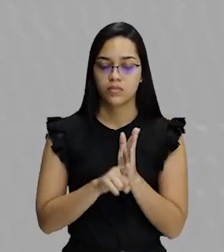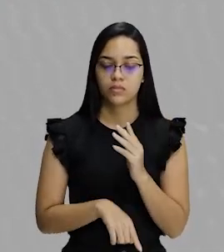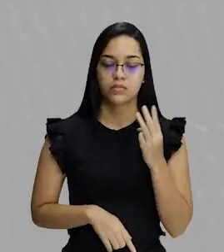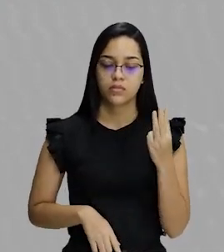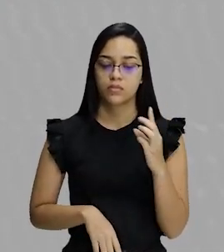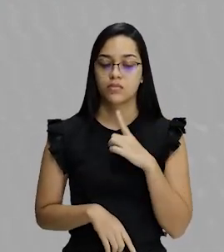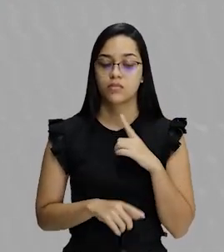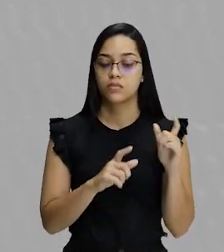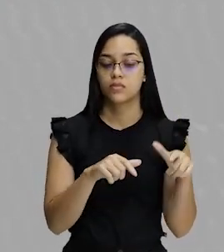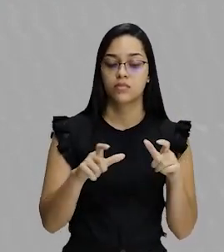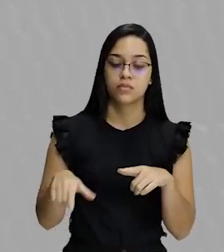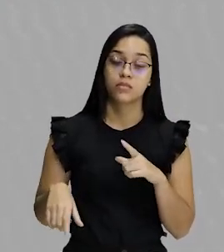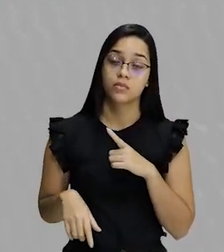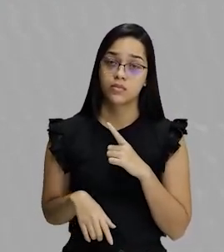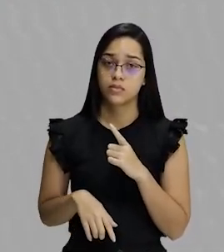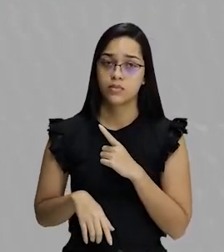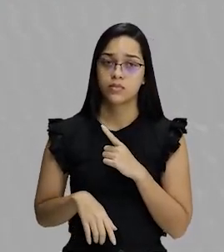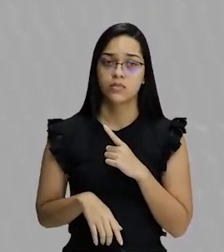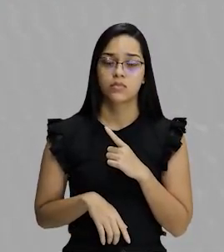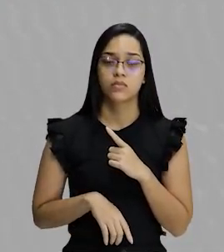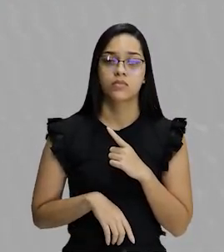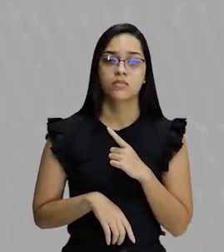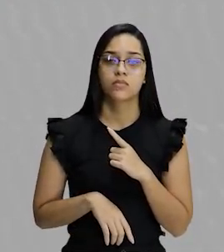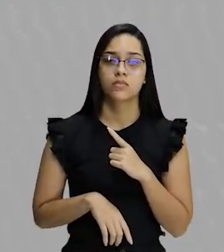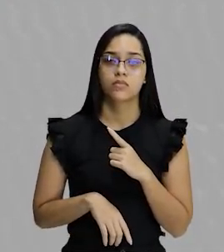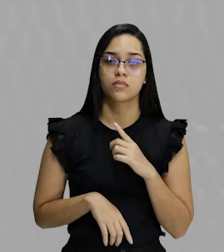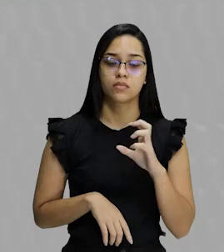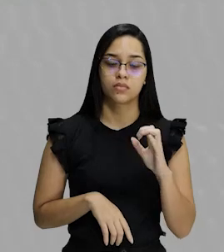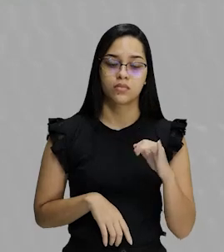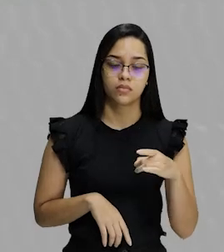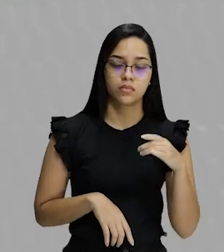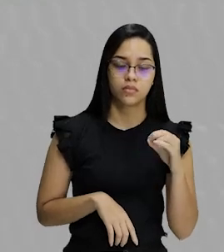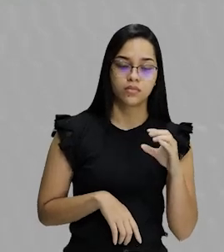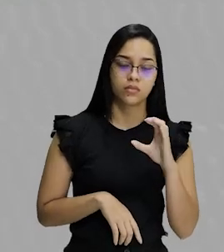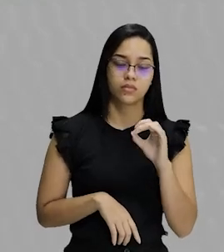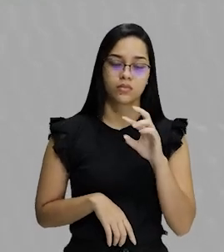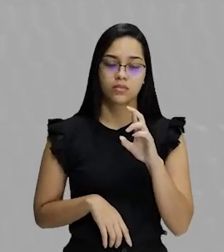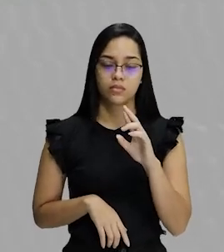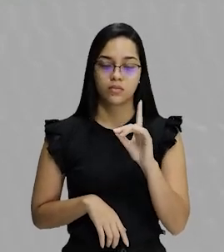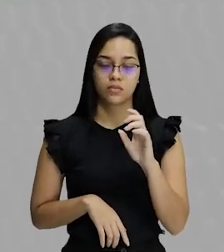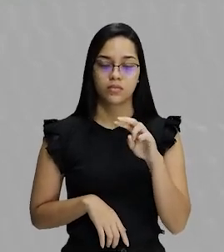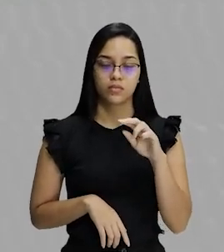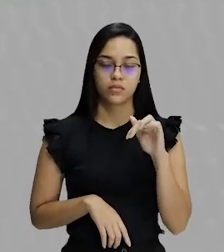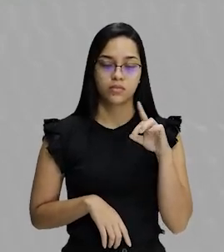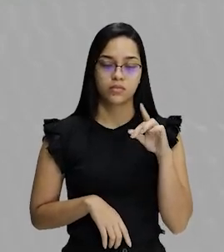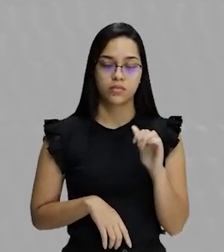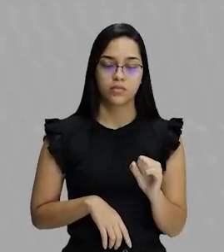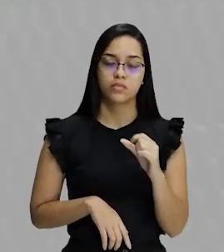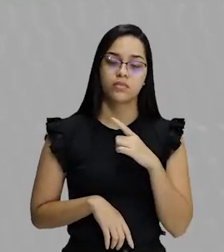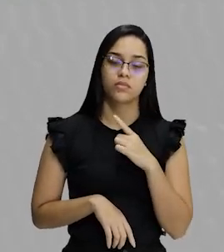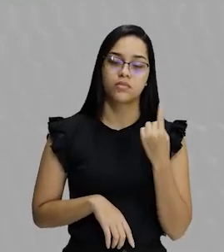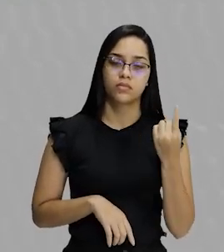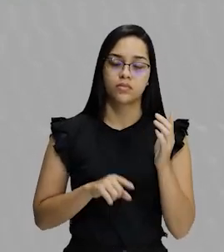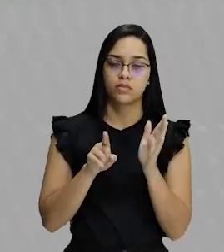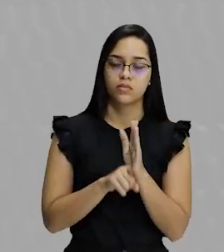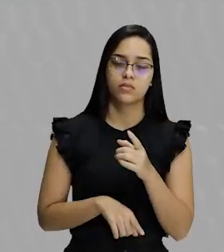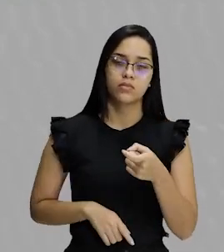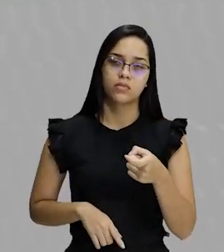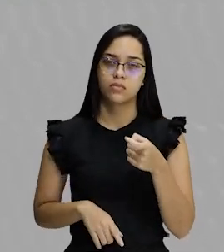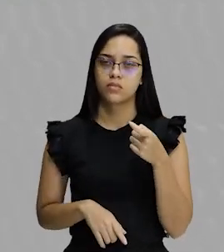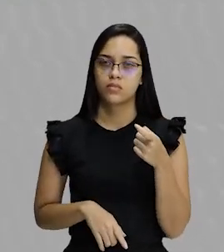fazer a localização desse ponto aqui no eixos coordenados. Então, 1 do eixo